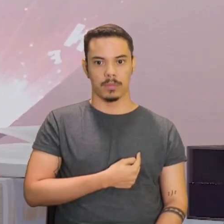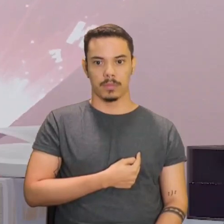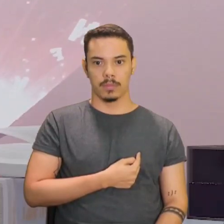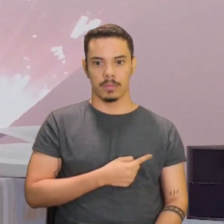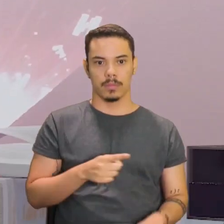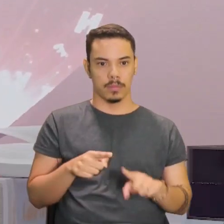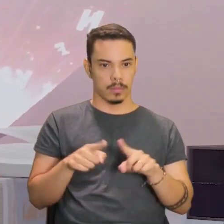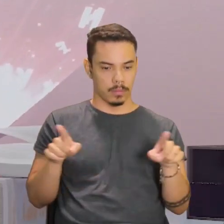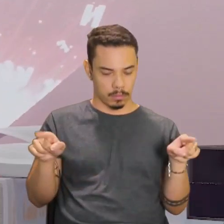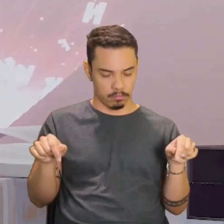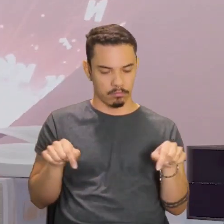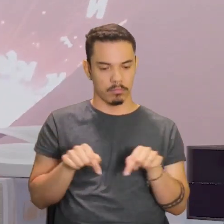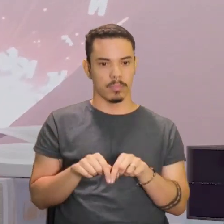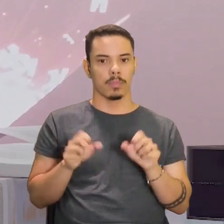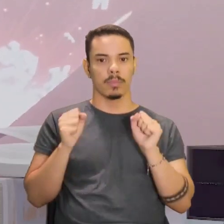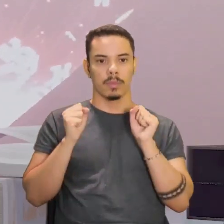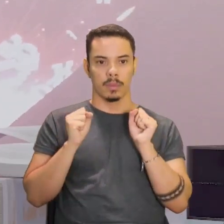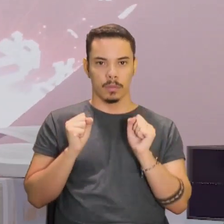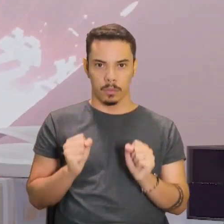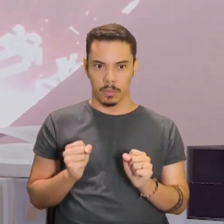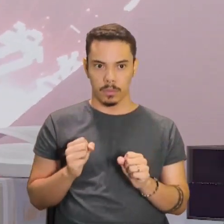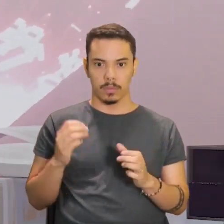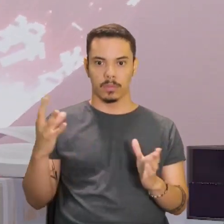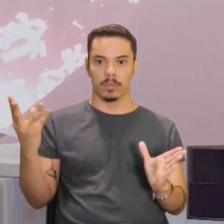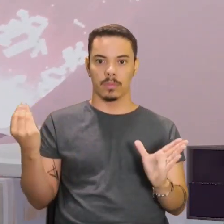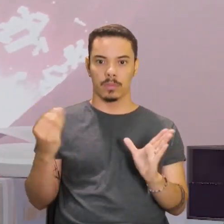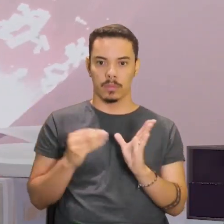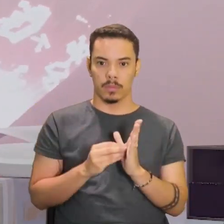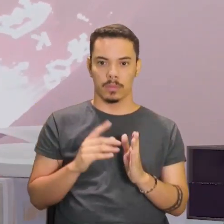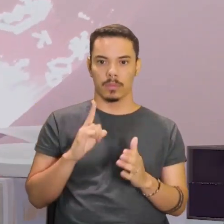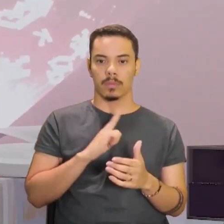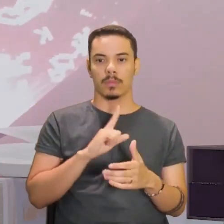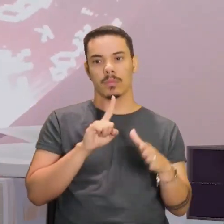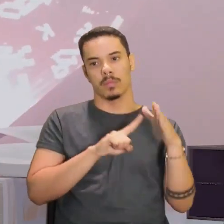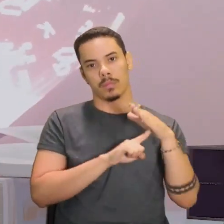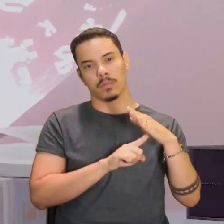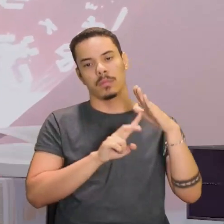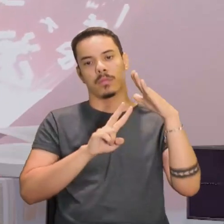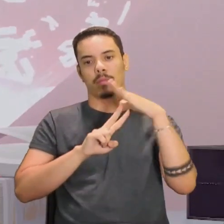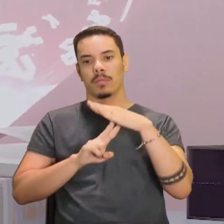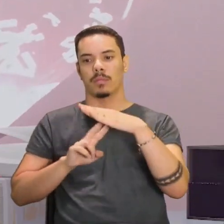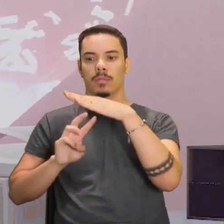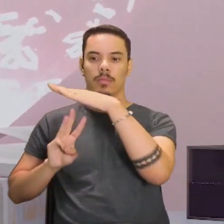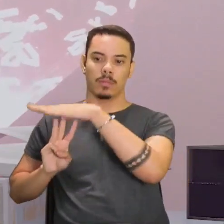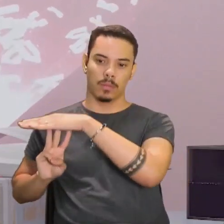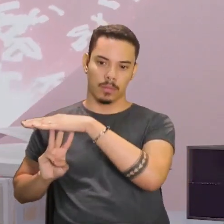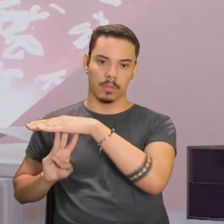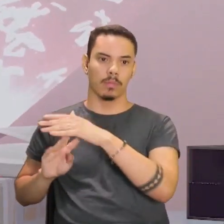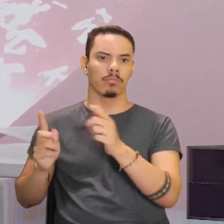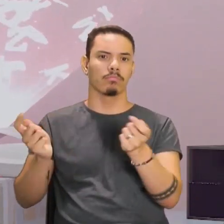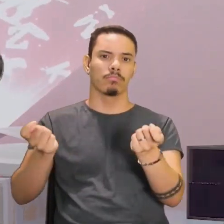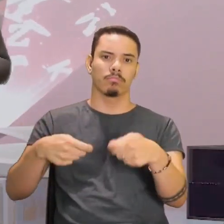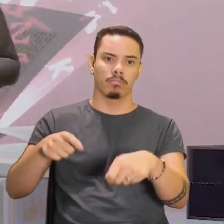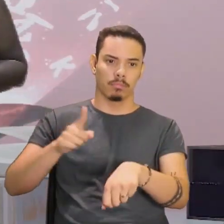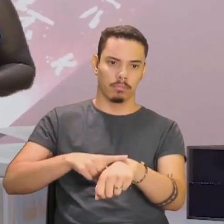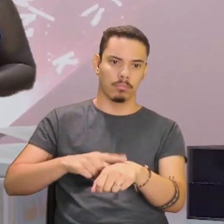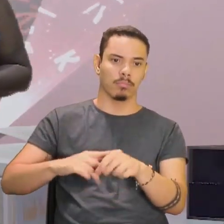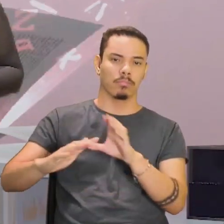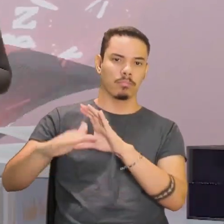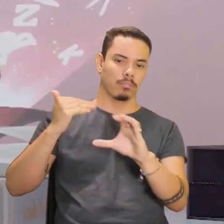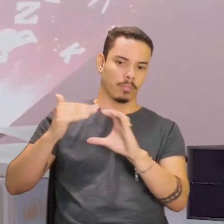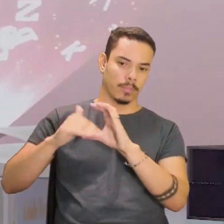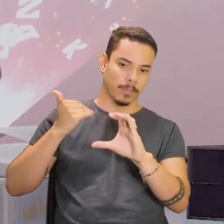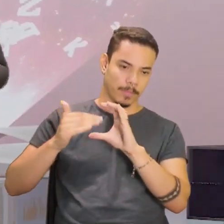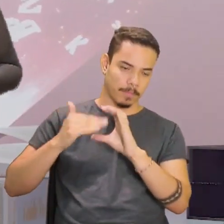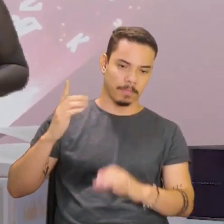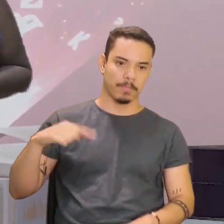não tem... Também, né? pode. Ou da turma, Porque certo? tem a primeira unidade, tem a segunda e a terceira. Isso, dá tempo, manda aí pra